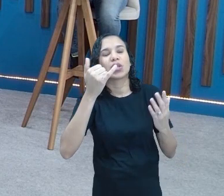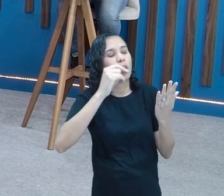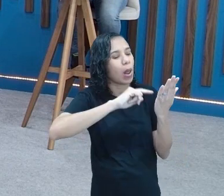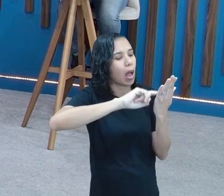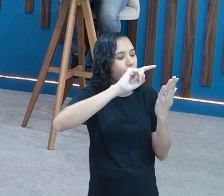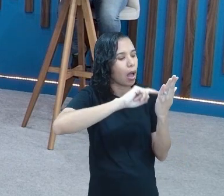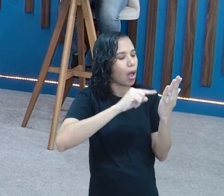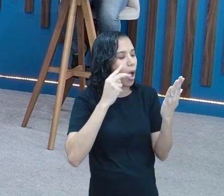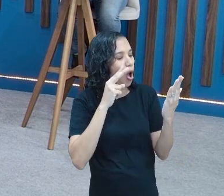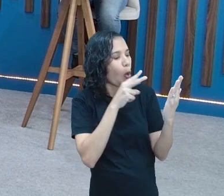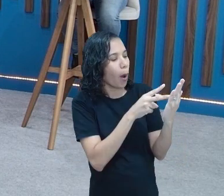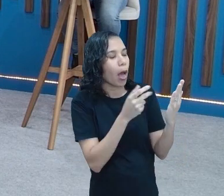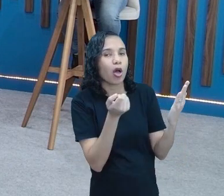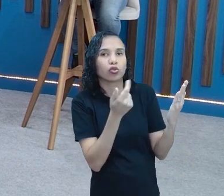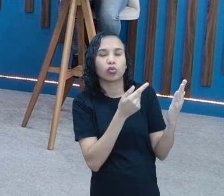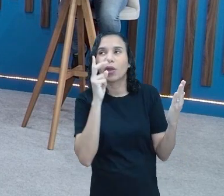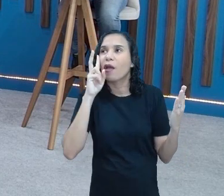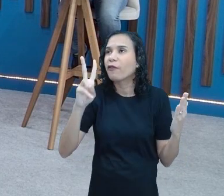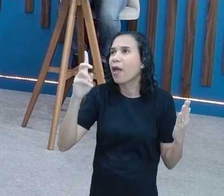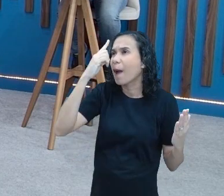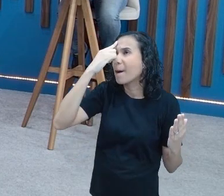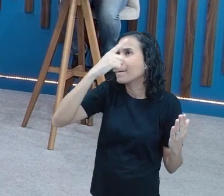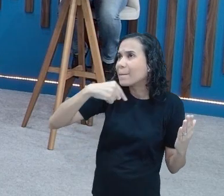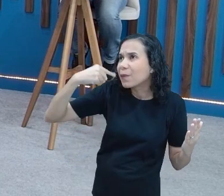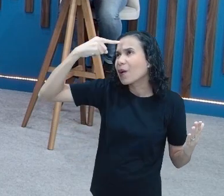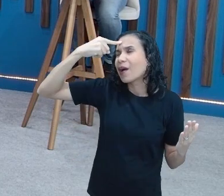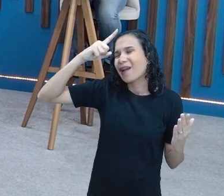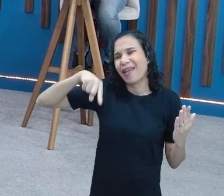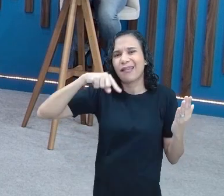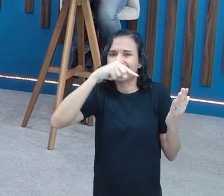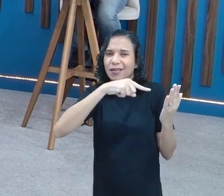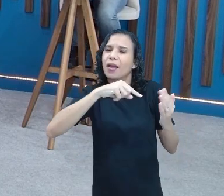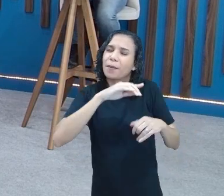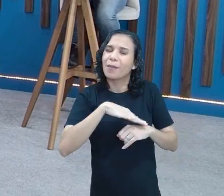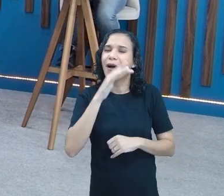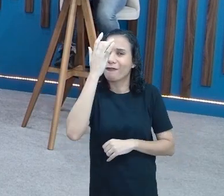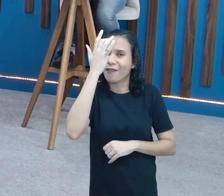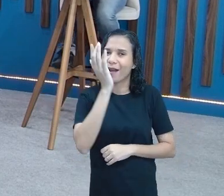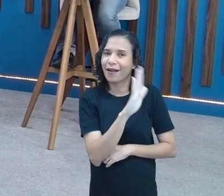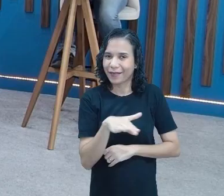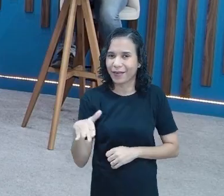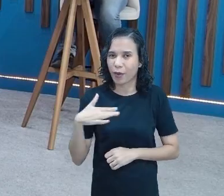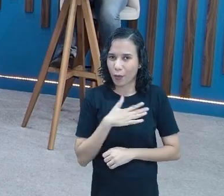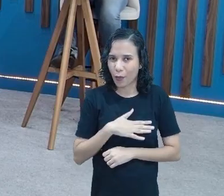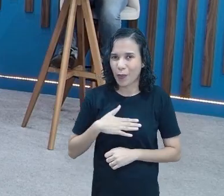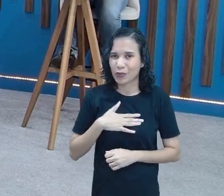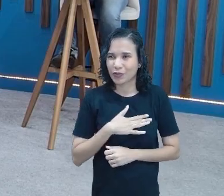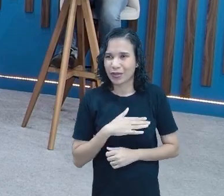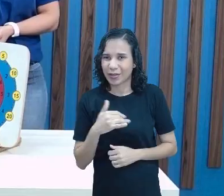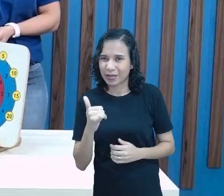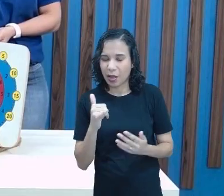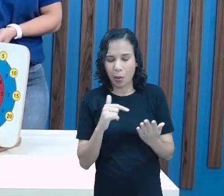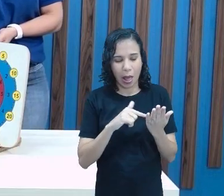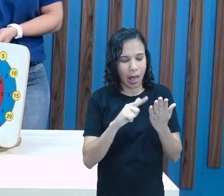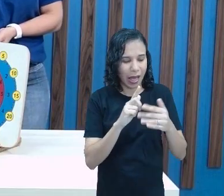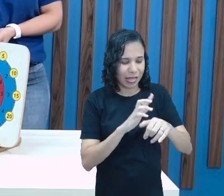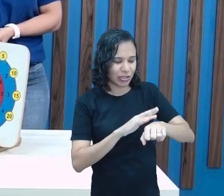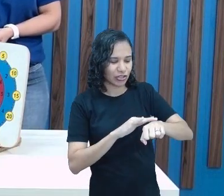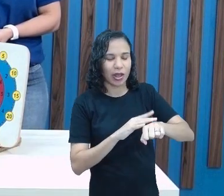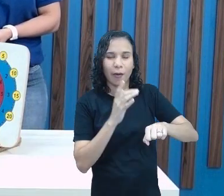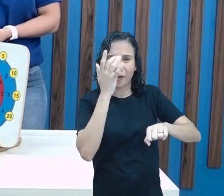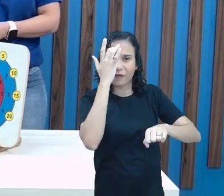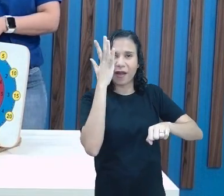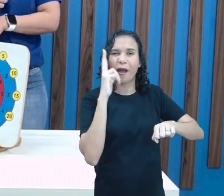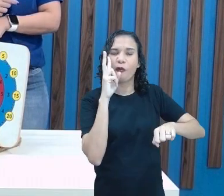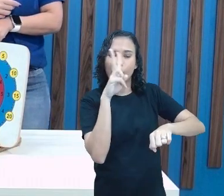horário que tem no celular, do que o de ponteiros. Realmente é mais fácil, né? É verdade. As crianças gostam muito, né, de relógio digital, justamente por